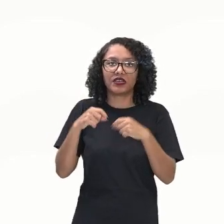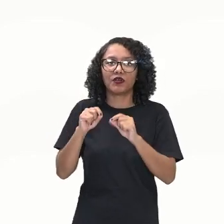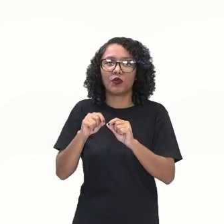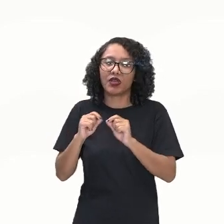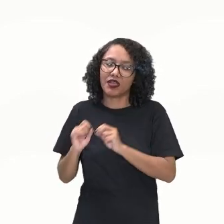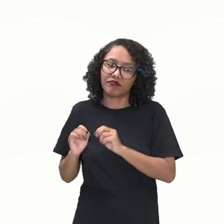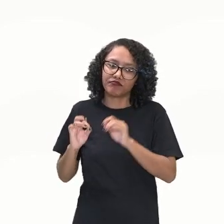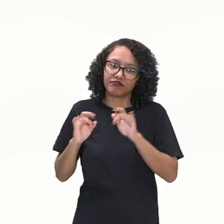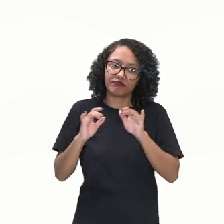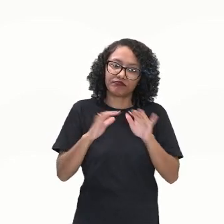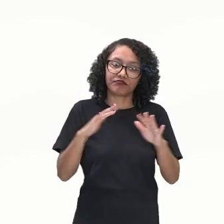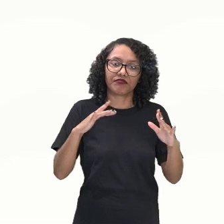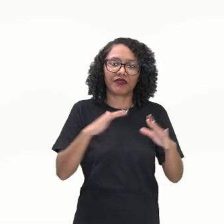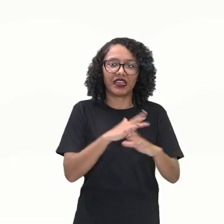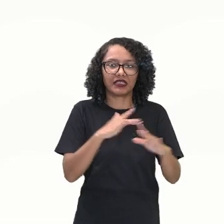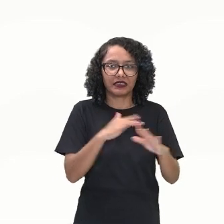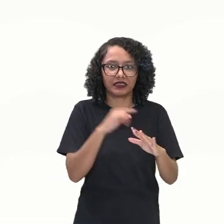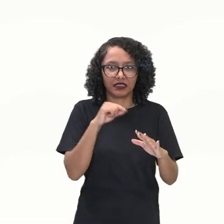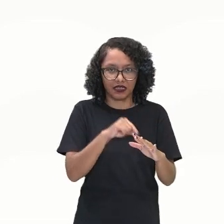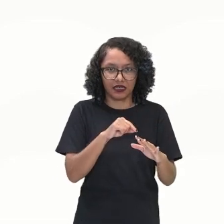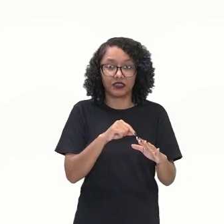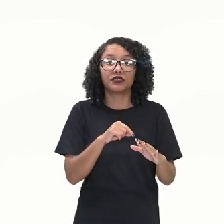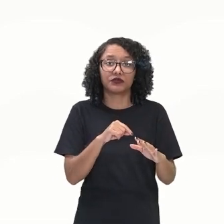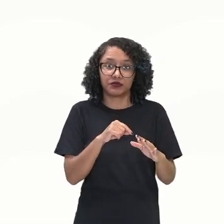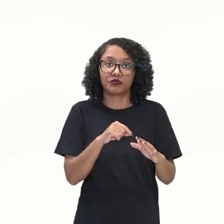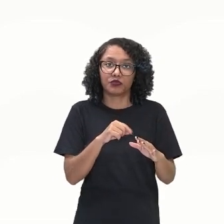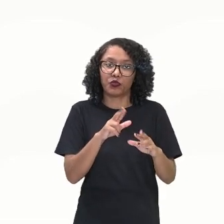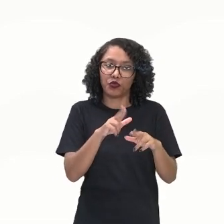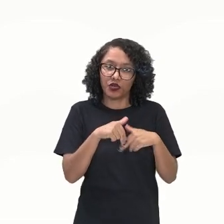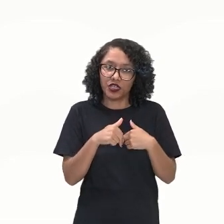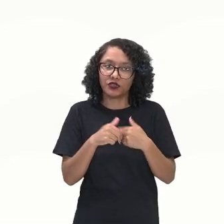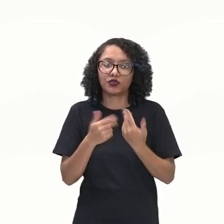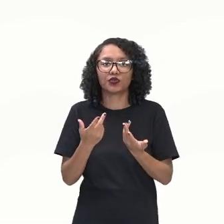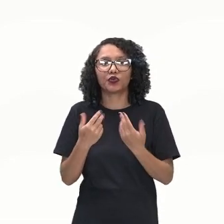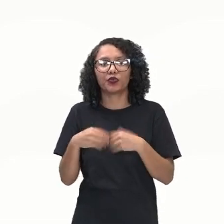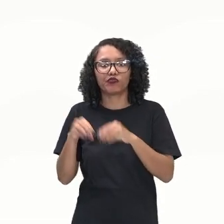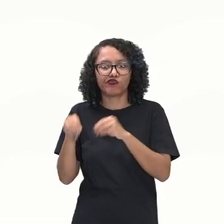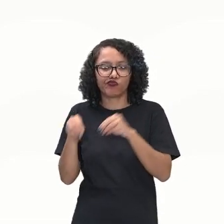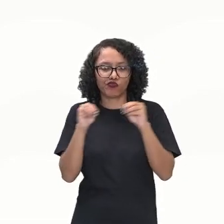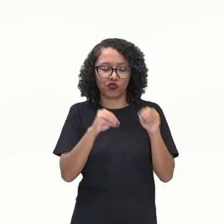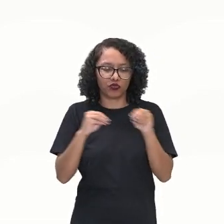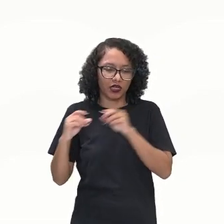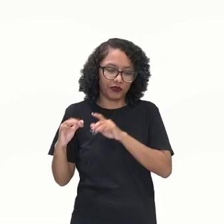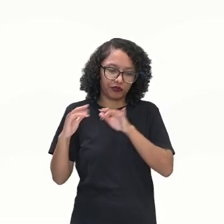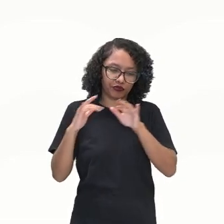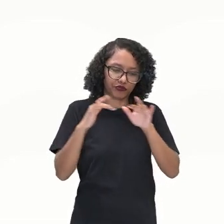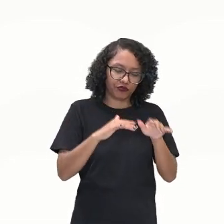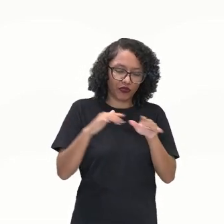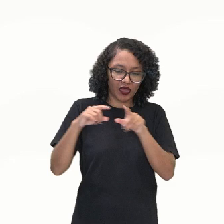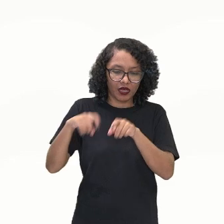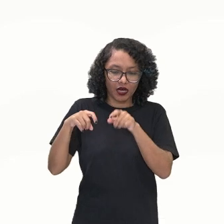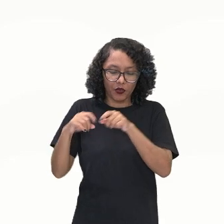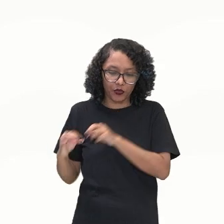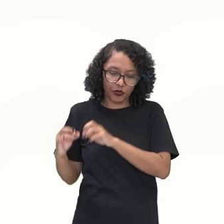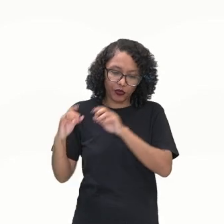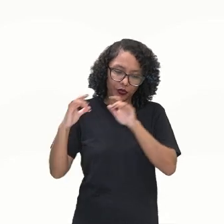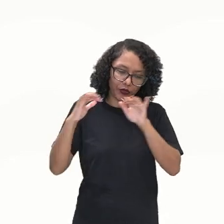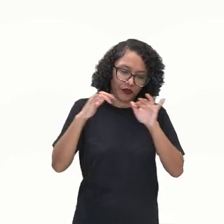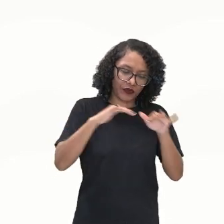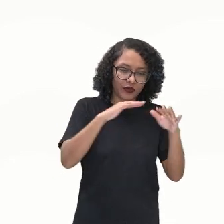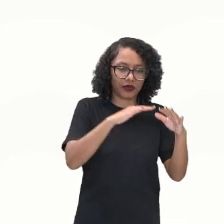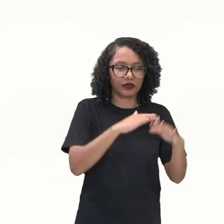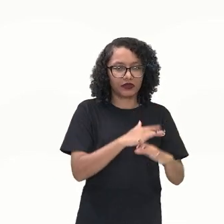Então vai haver ali uma grande migração do campo para as cidades, gerando, portanto,